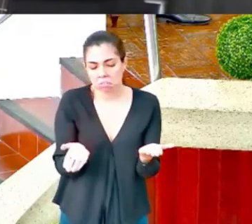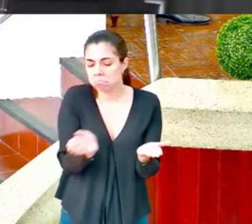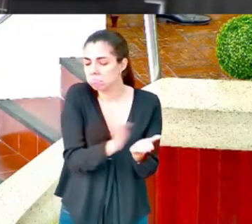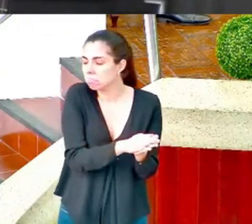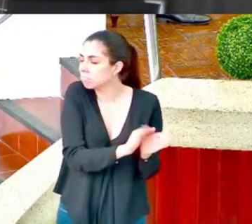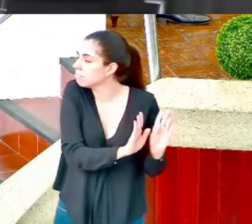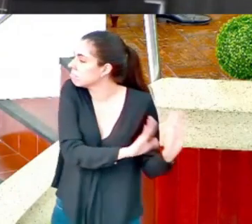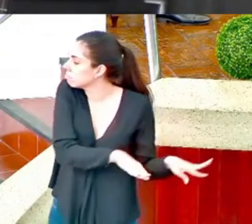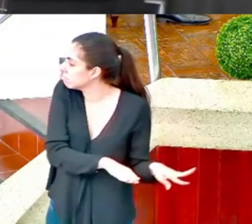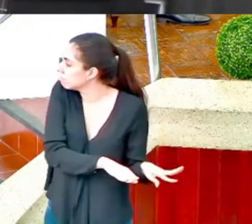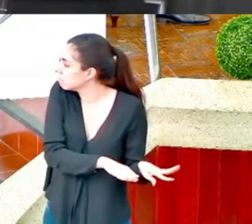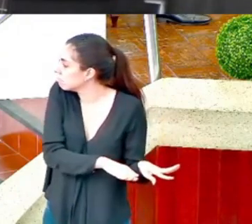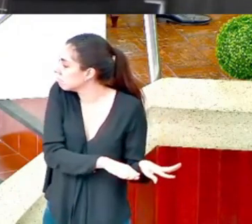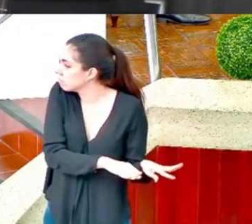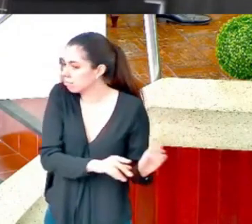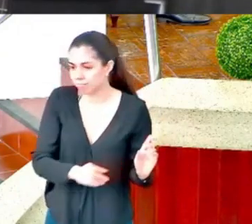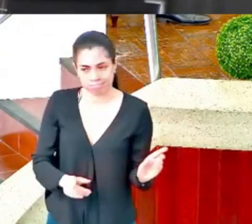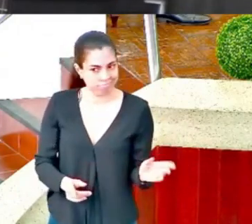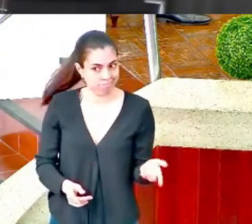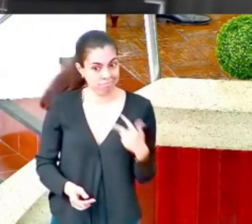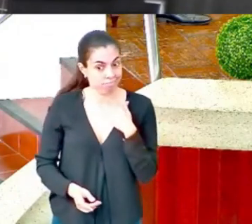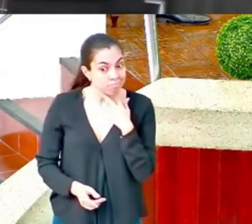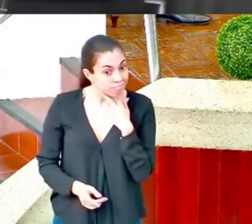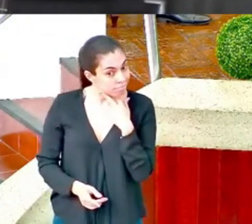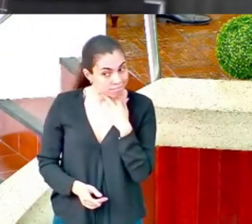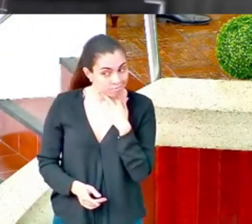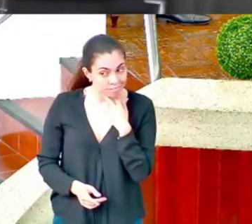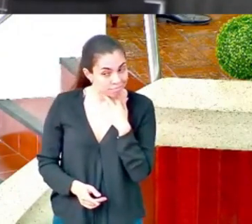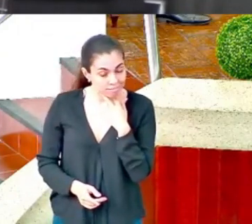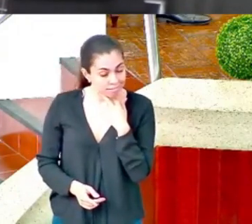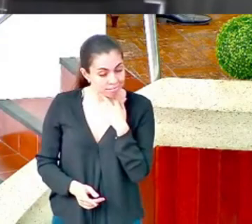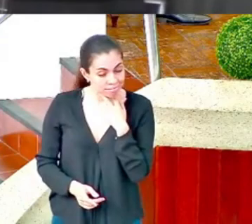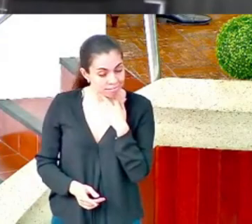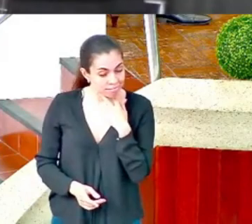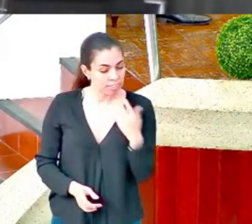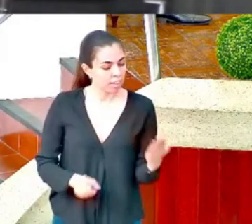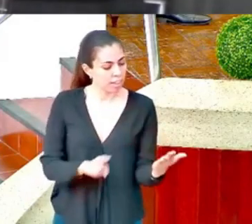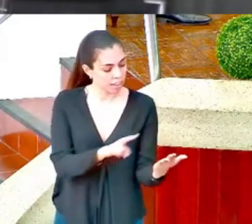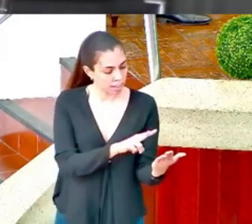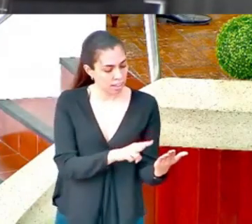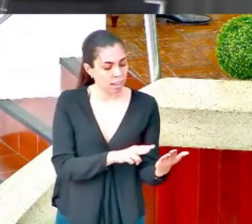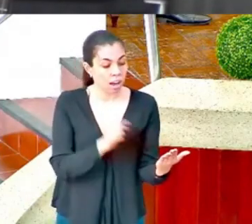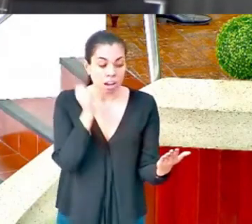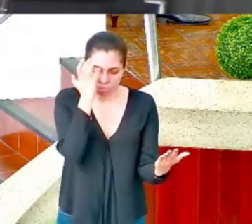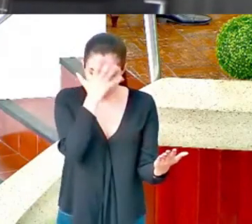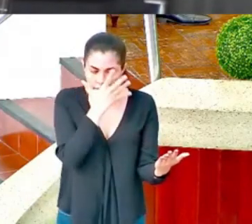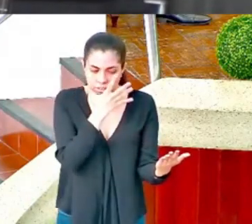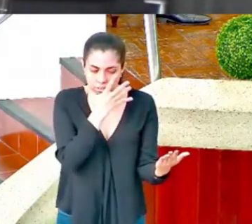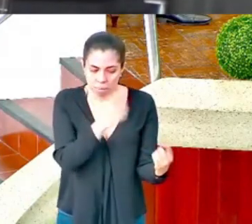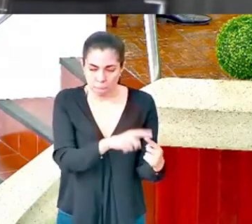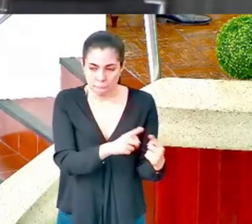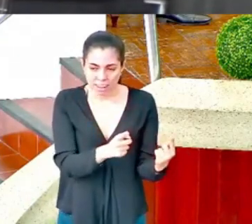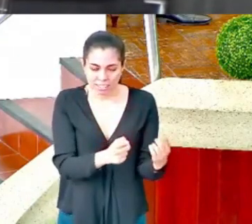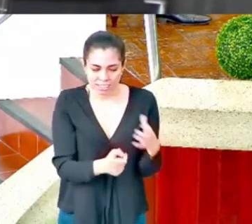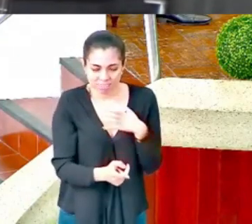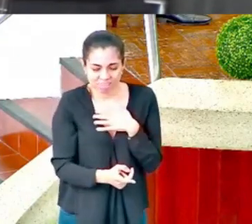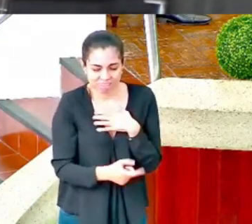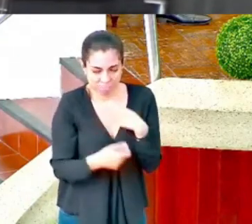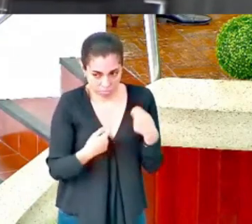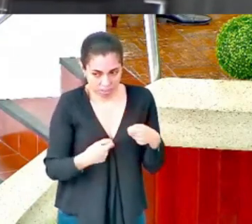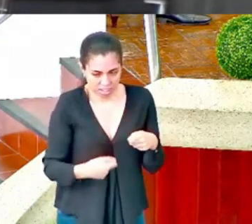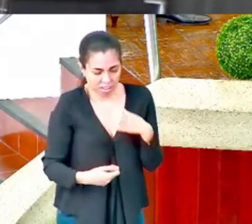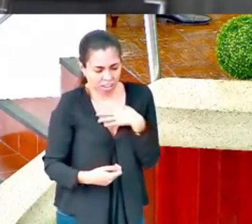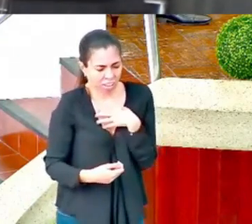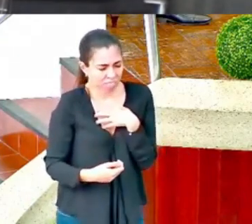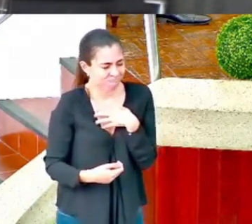Se essa palavra não incomodar a nossa vida, se nós somos infiéis e lemos a palavra e continuamos infiéis, ela não incomodou a nossa vida.